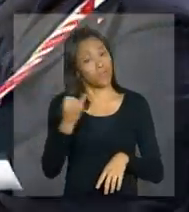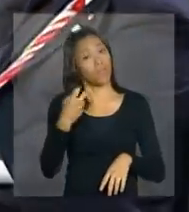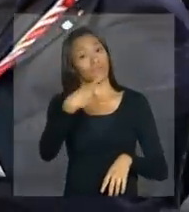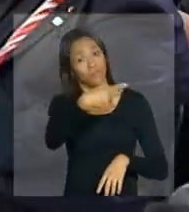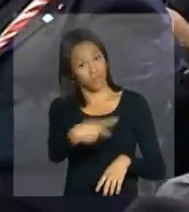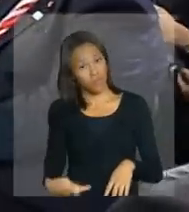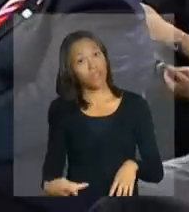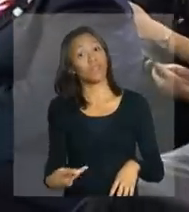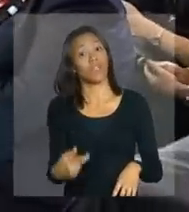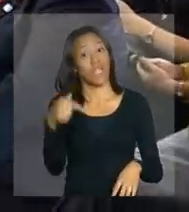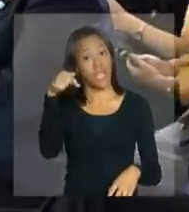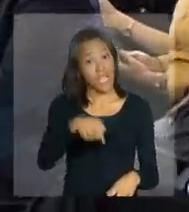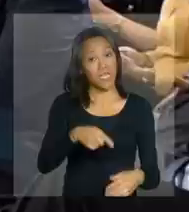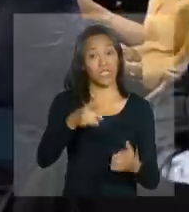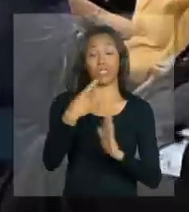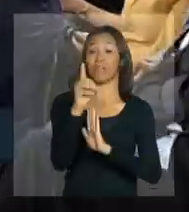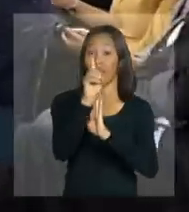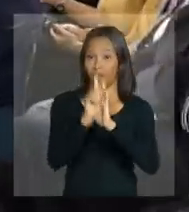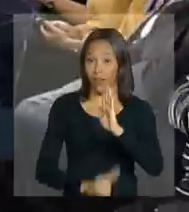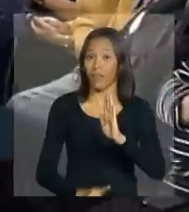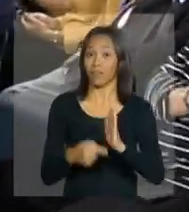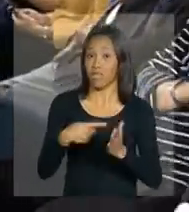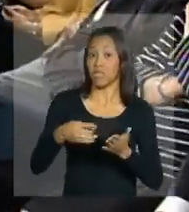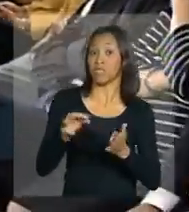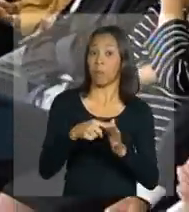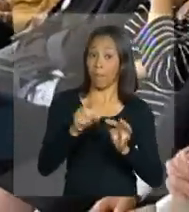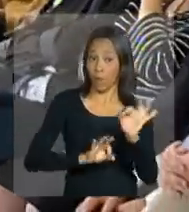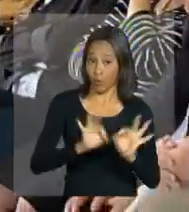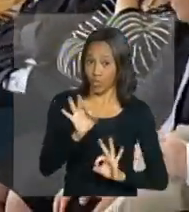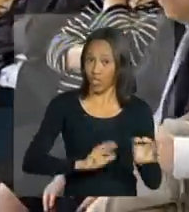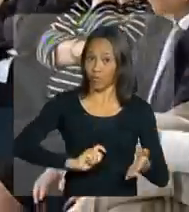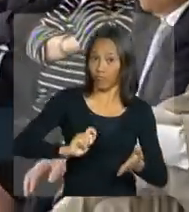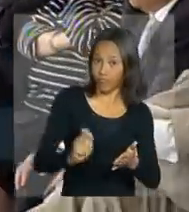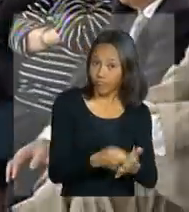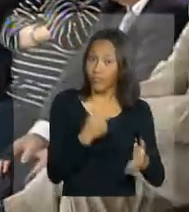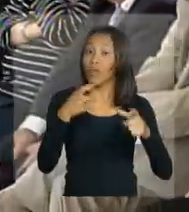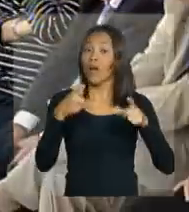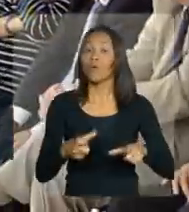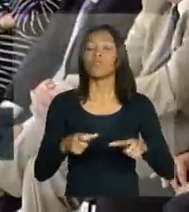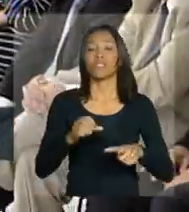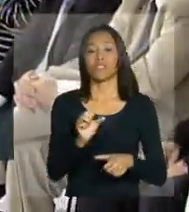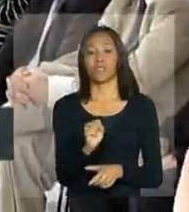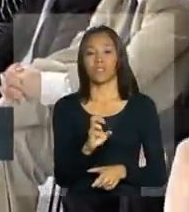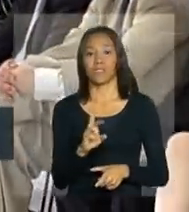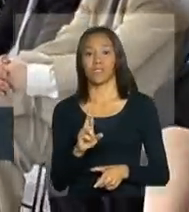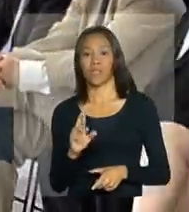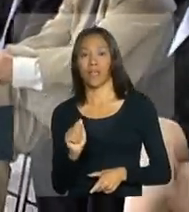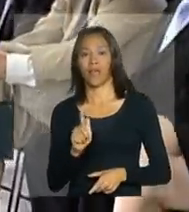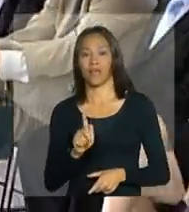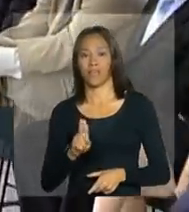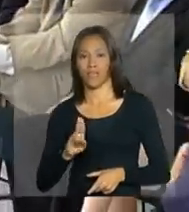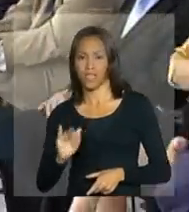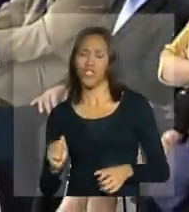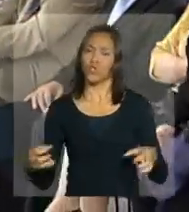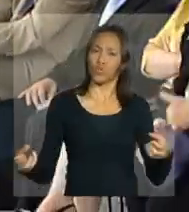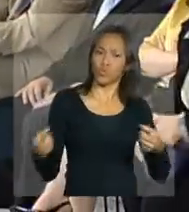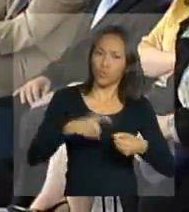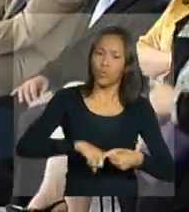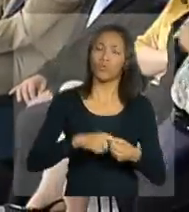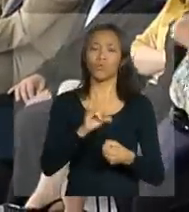esse projeto que vai assinar esse decreto para nós da Serra da Guia junto com o in Incra junto com a